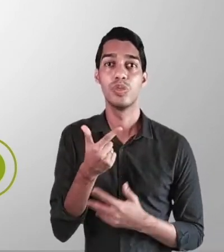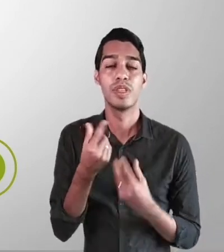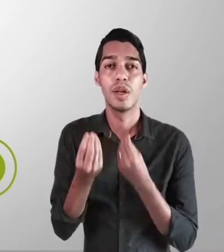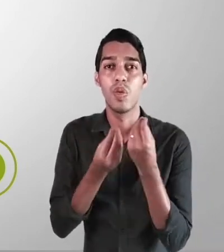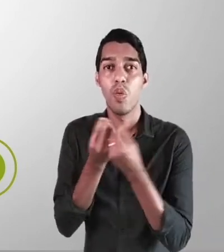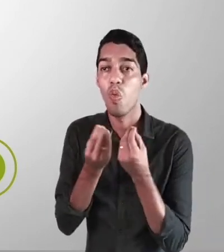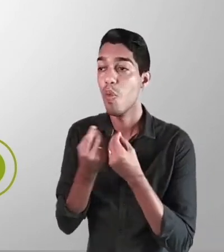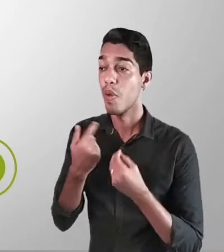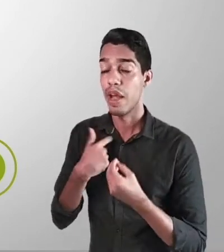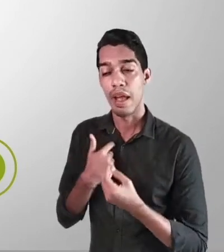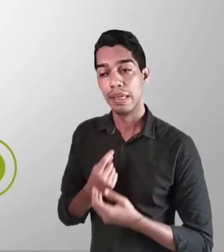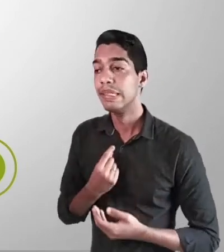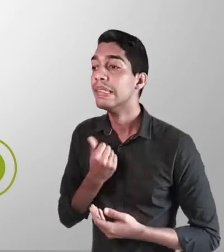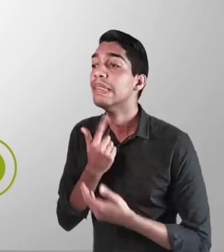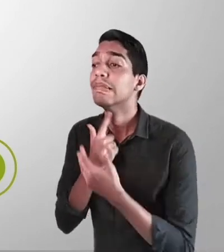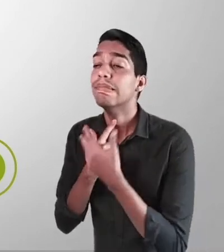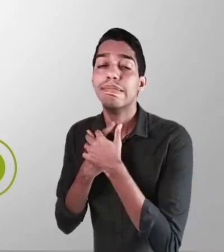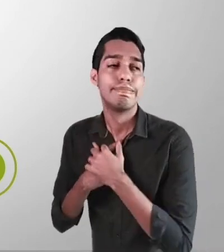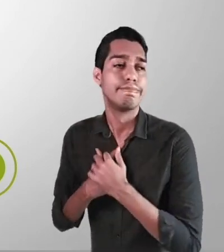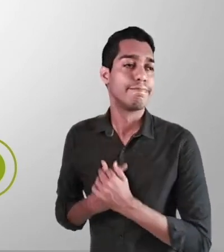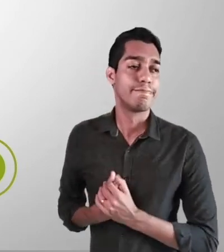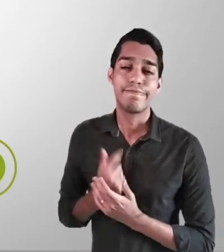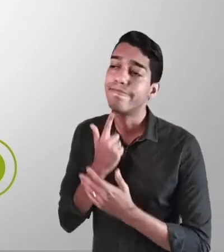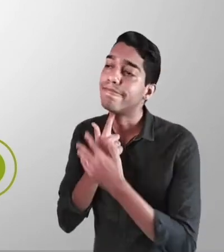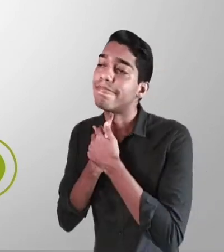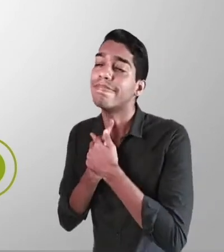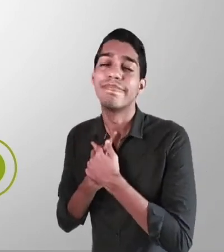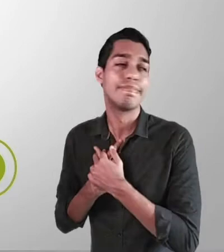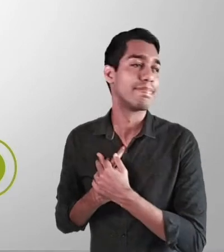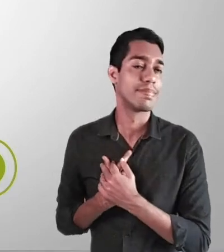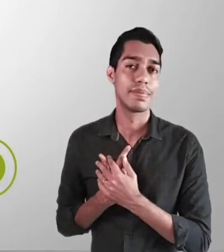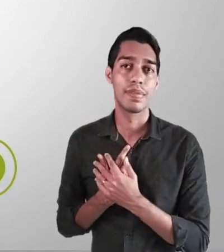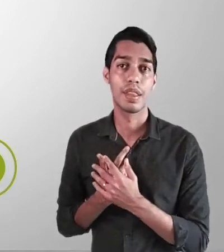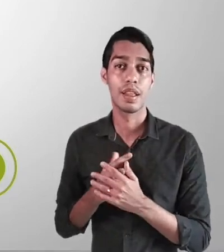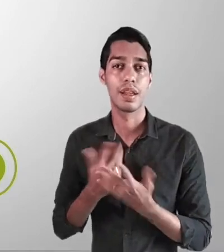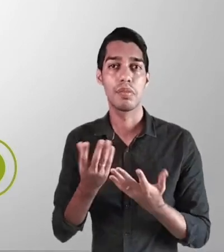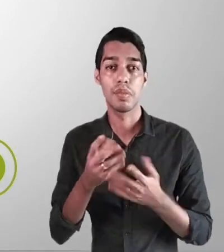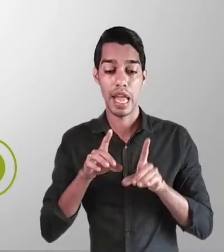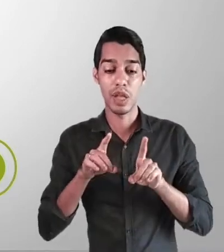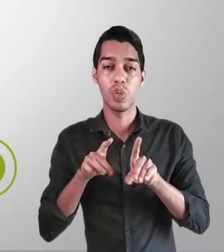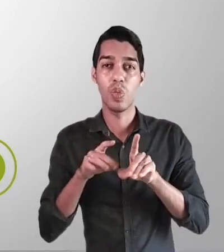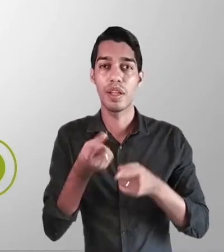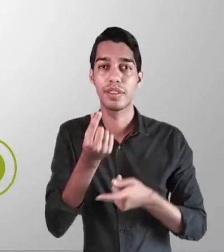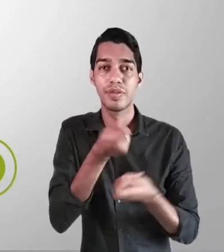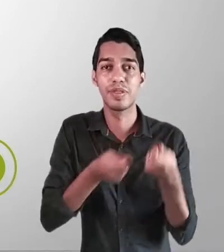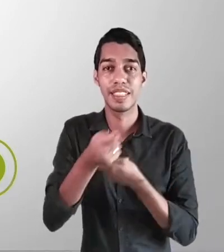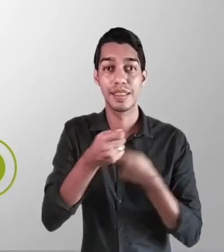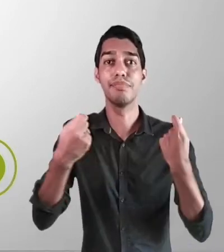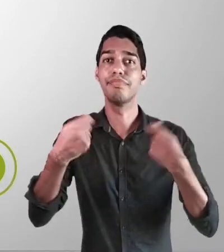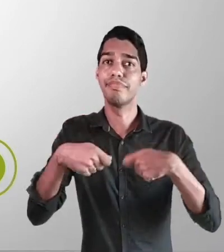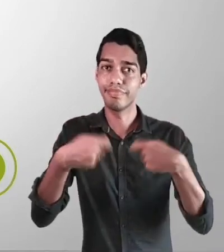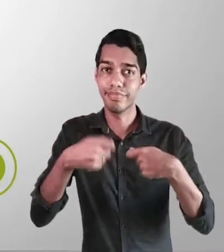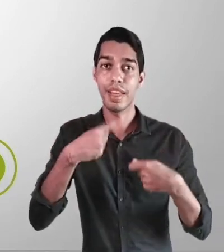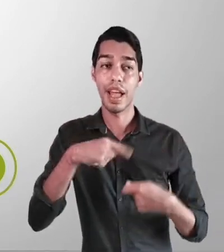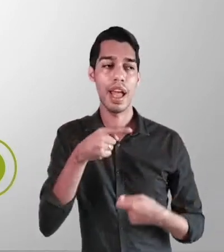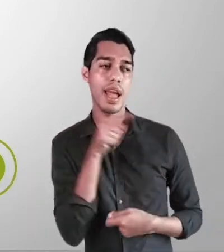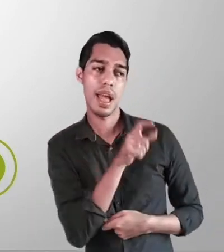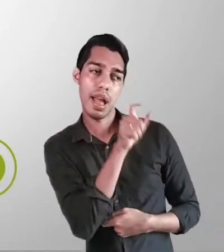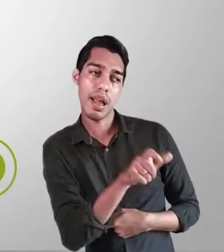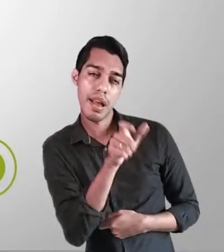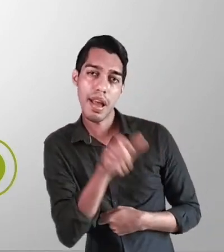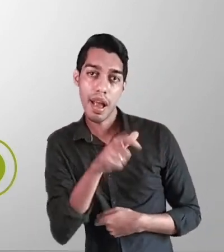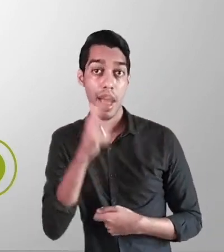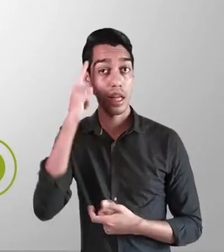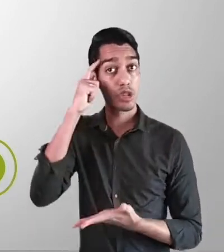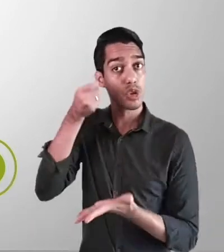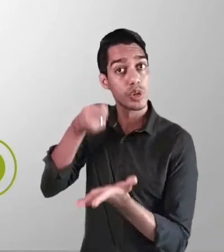àquilo. Então, a educação financeira precisa permear a todo um processo de tomada de decisões